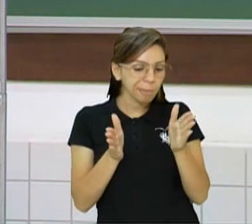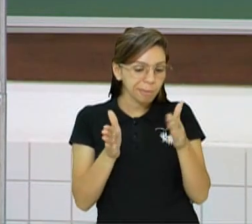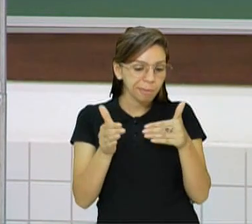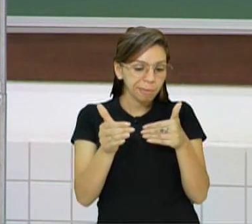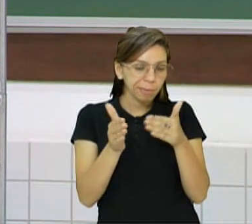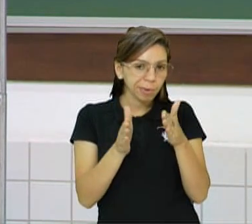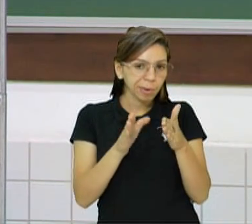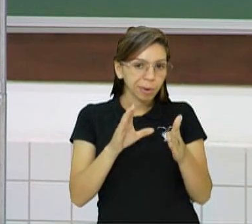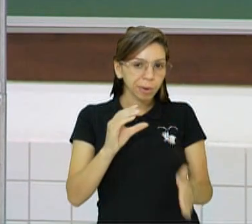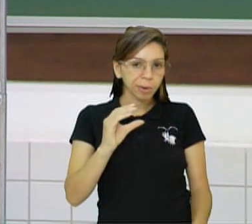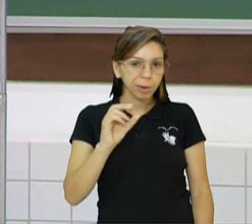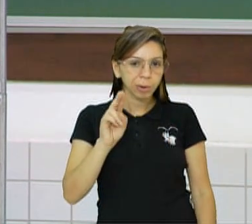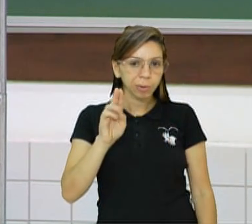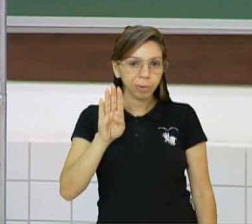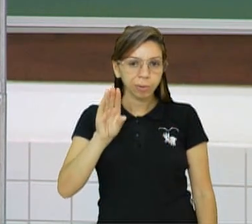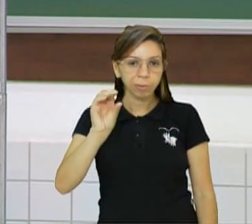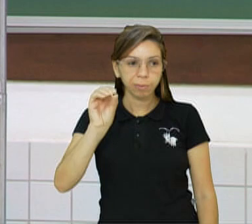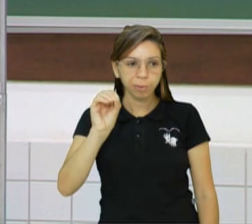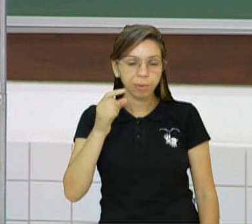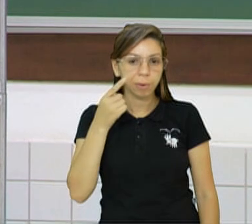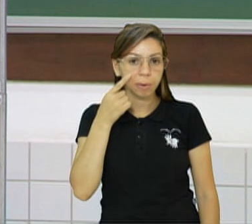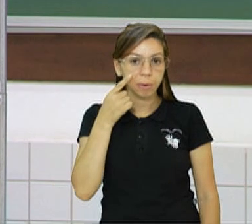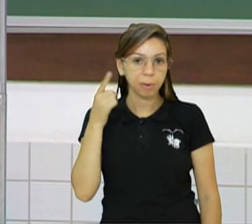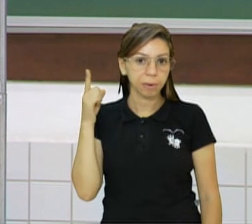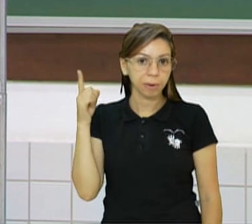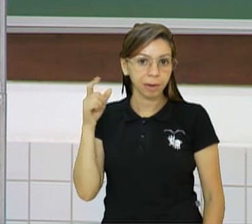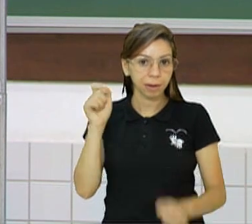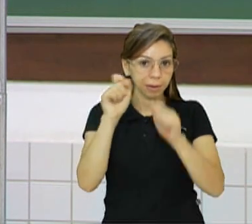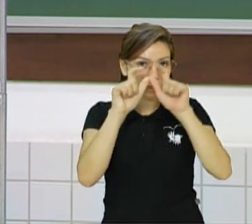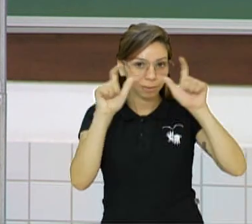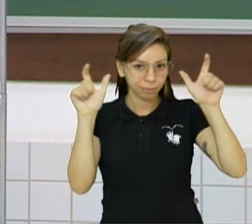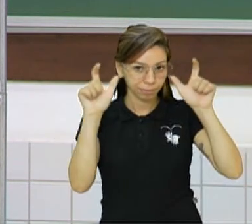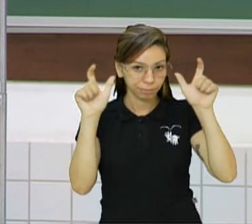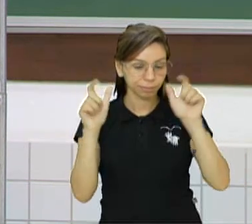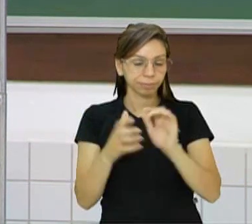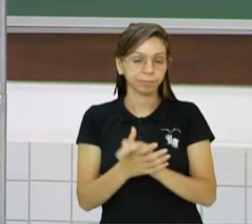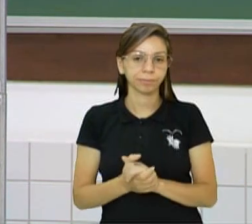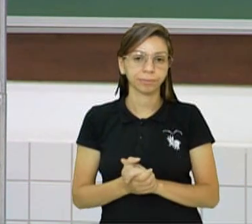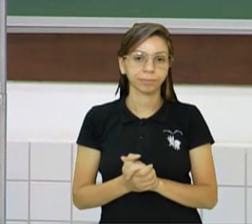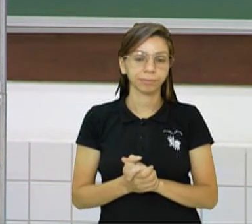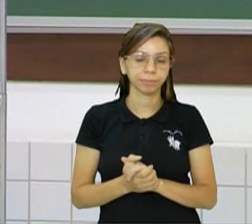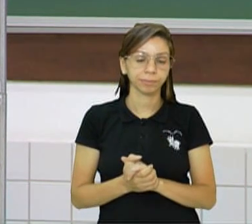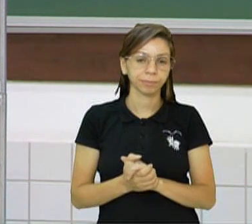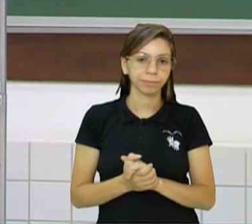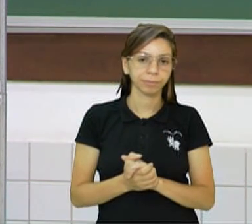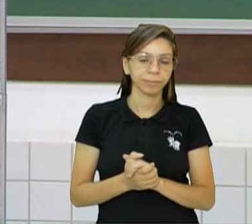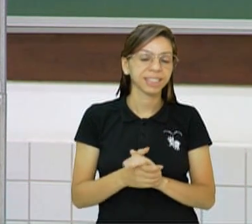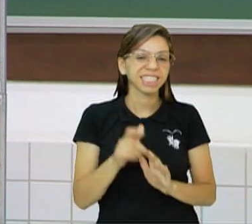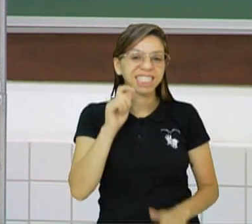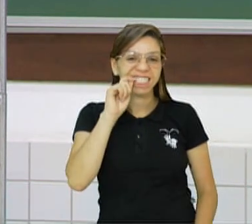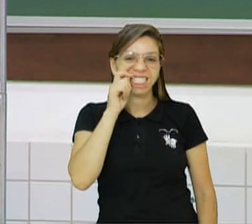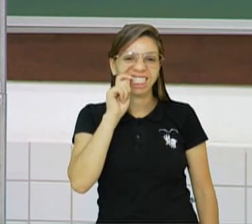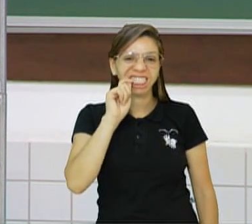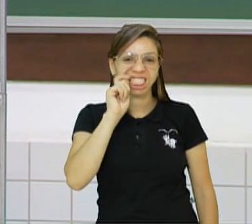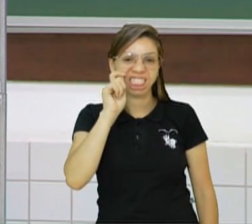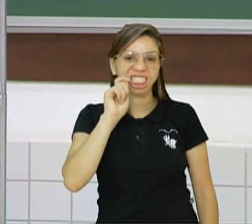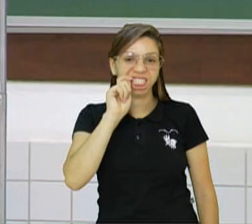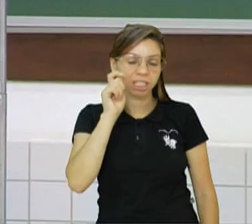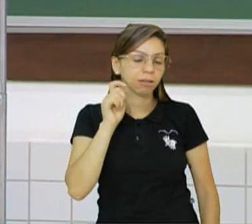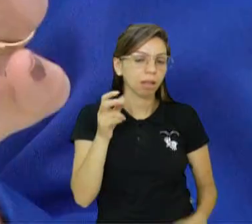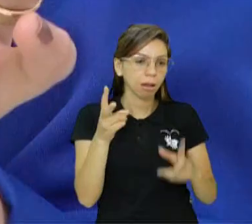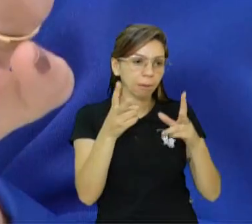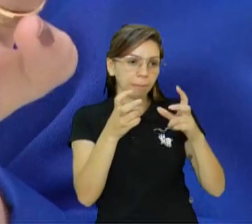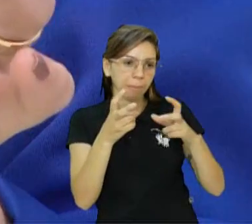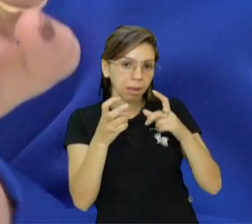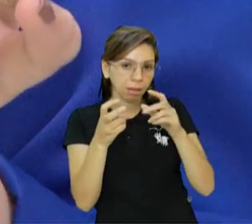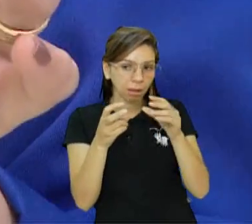cubo? Então, olhem aqui, prestem bem atenção, ó. Com palitinhos de dente, nós percebemos